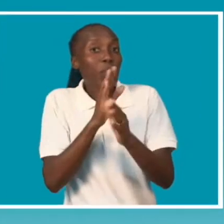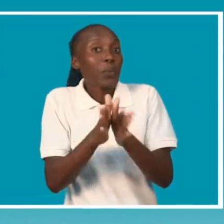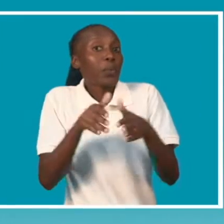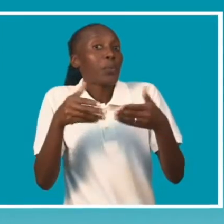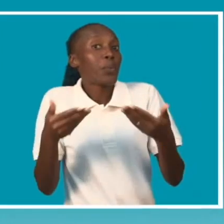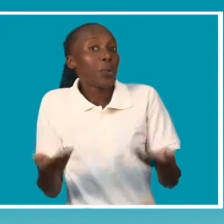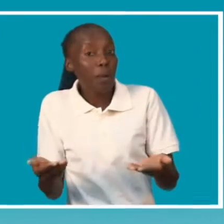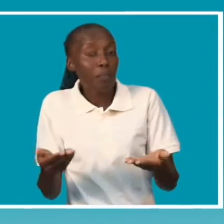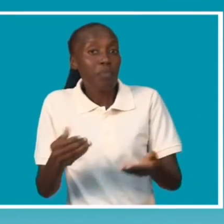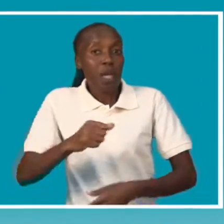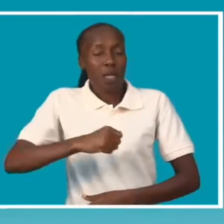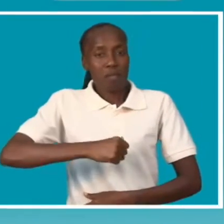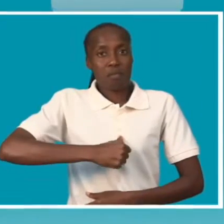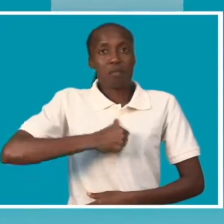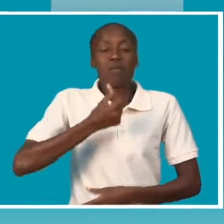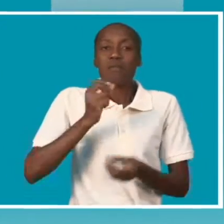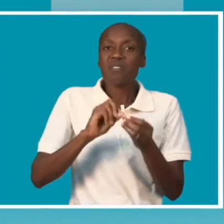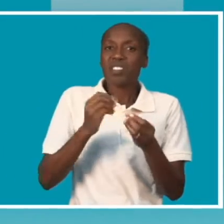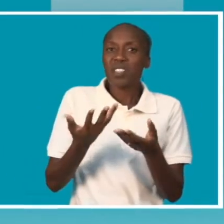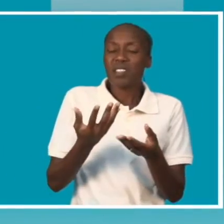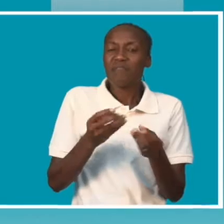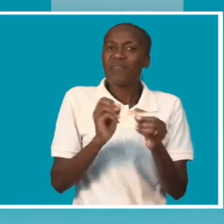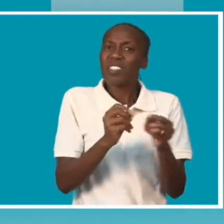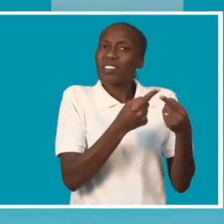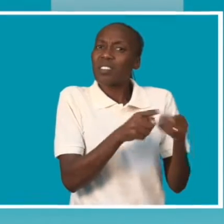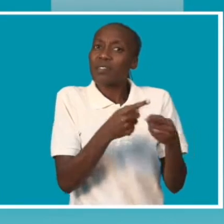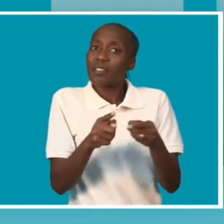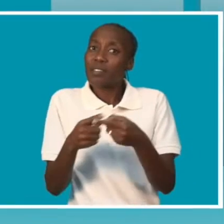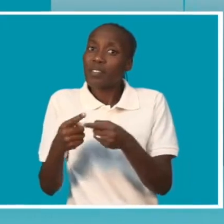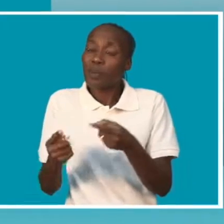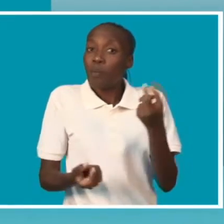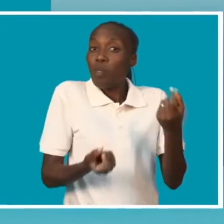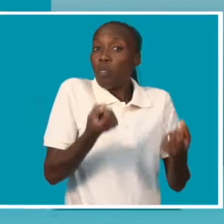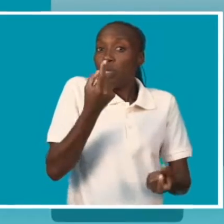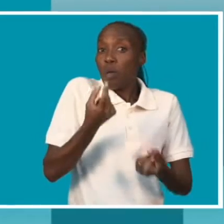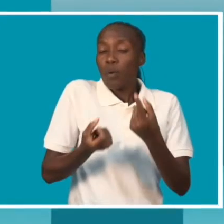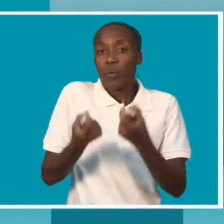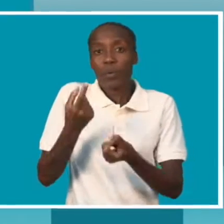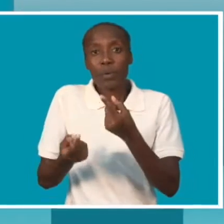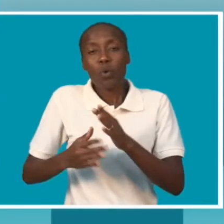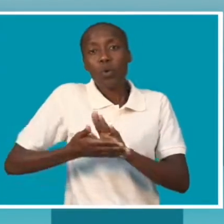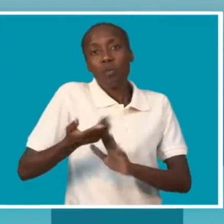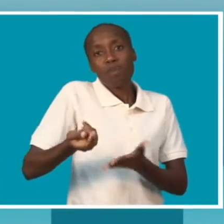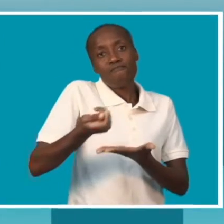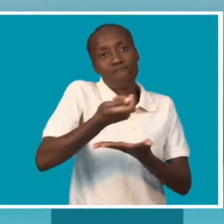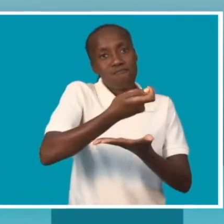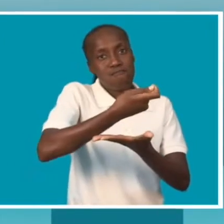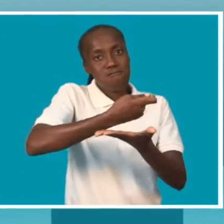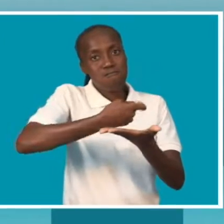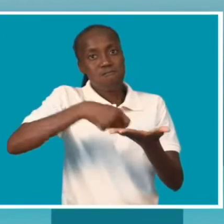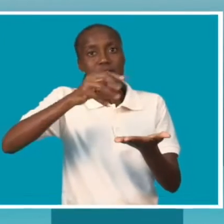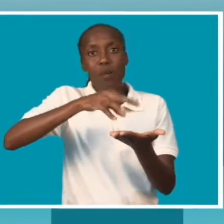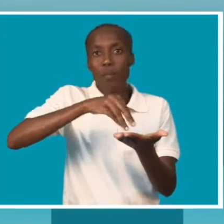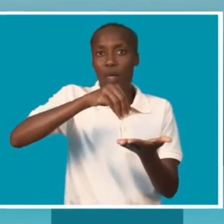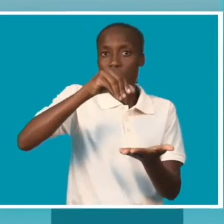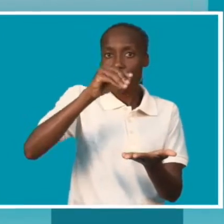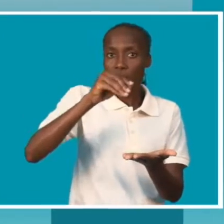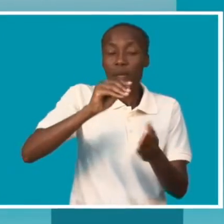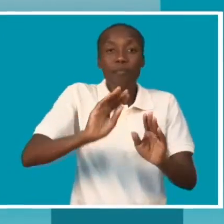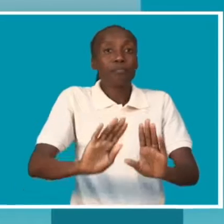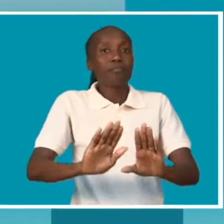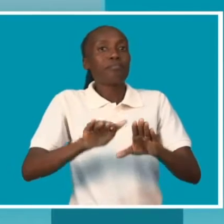quê? Fazer isso no chão. Comecei a desenhar no chão, no chão, no chão, no chão.